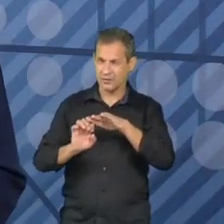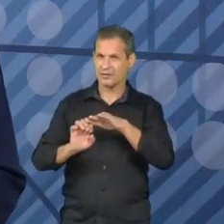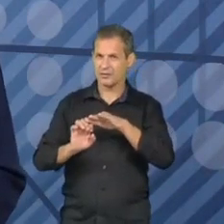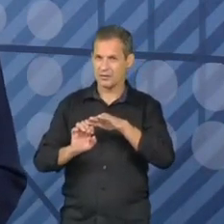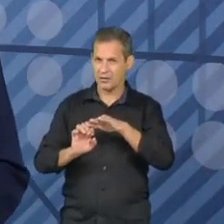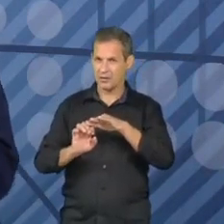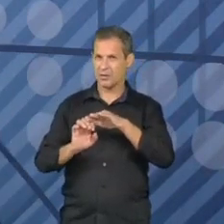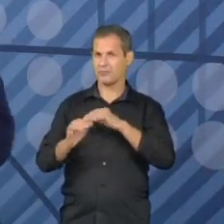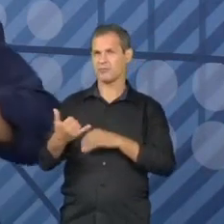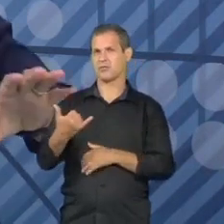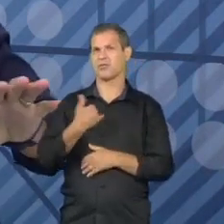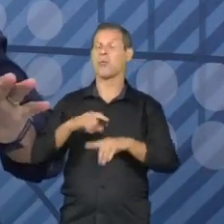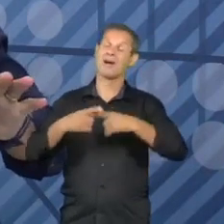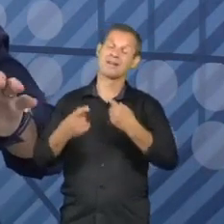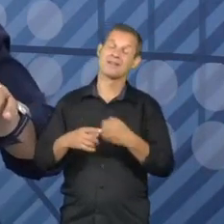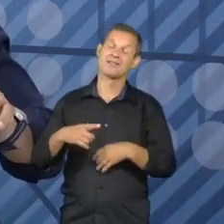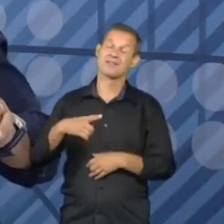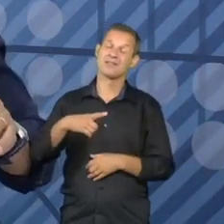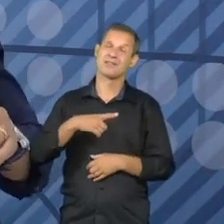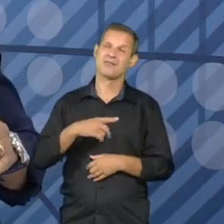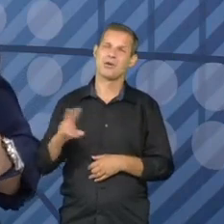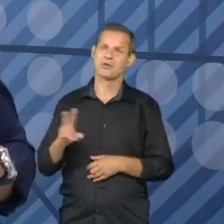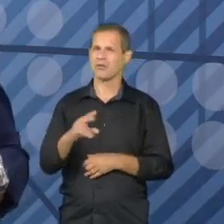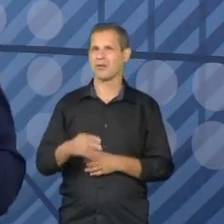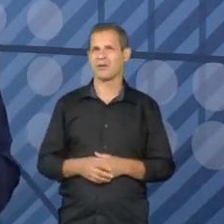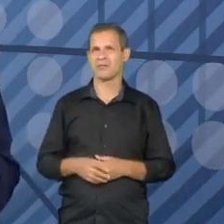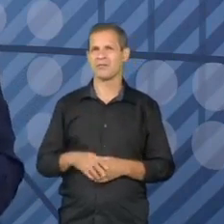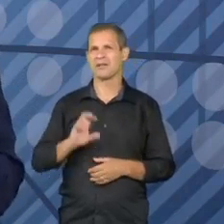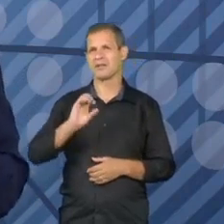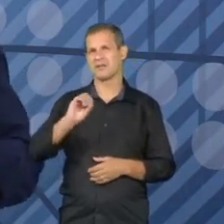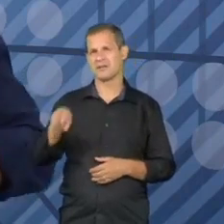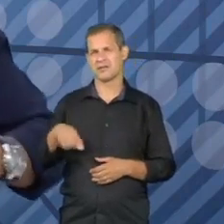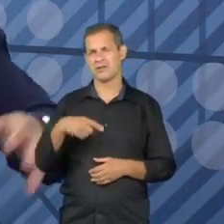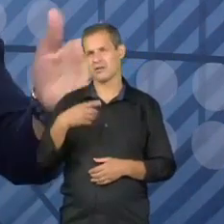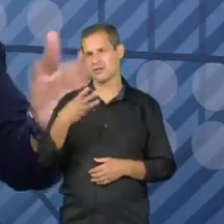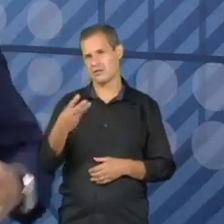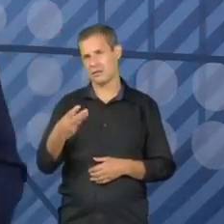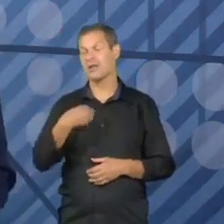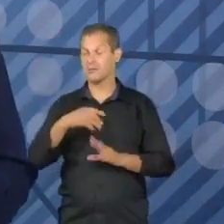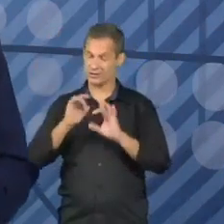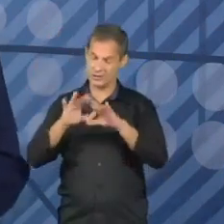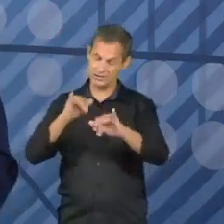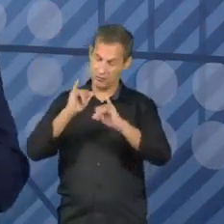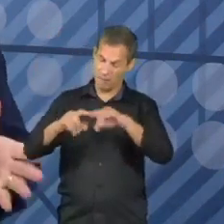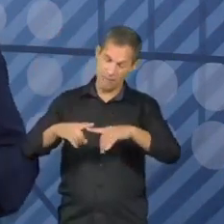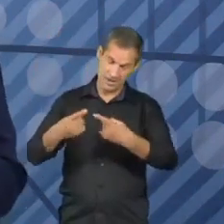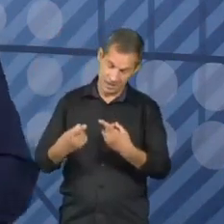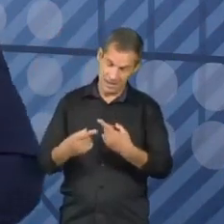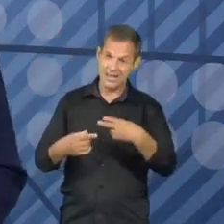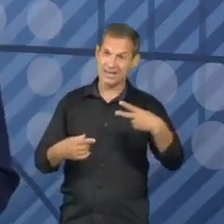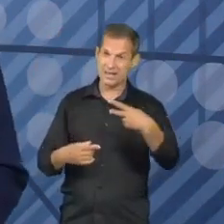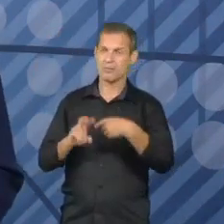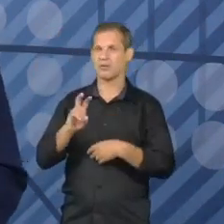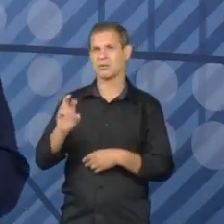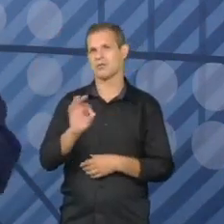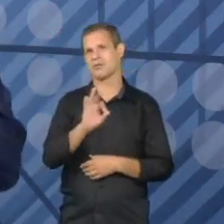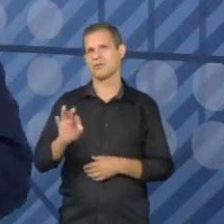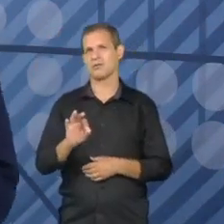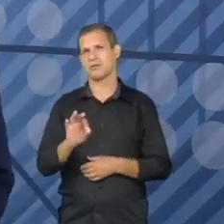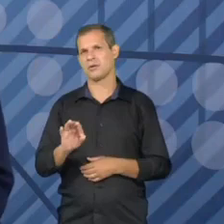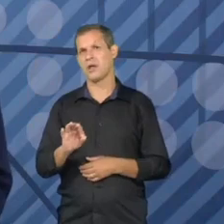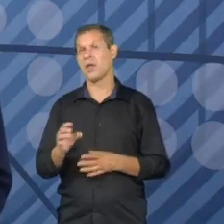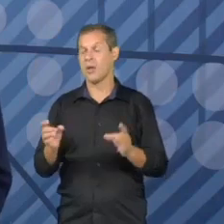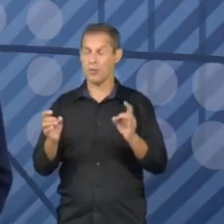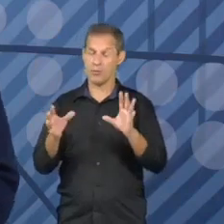empresa ela passou. Se tivesse dado um valor lá de 0,3, então eu podia rejeitar, porque ele é menor que 5%. Então,